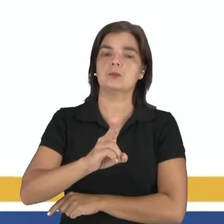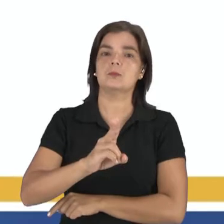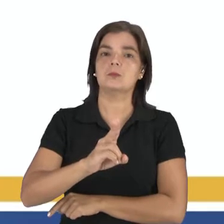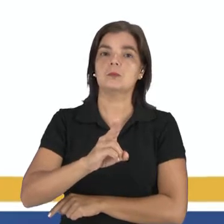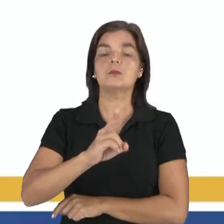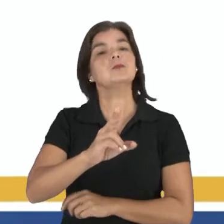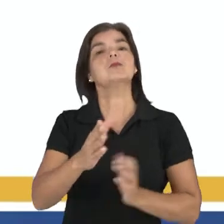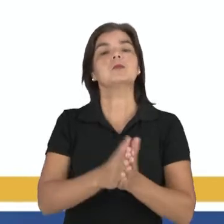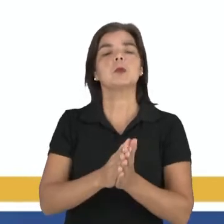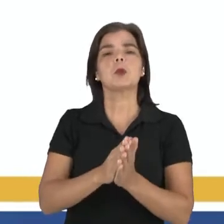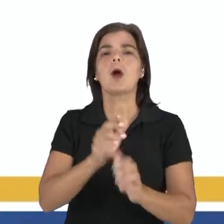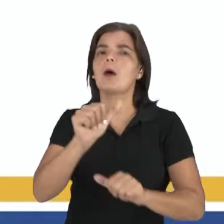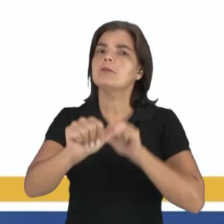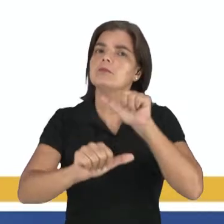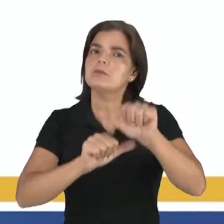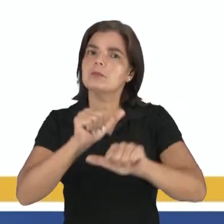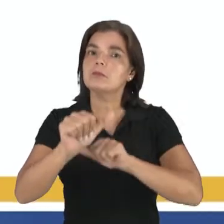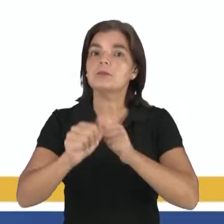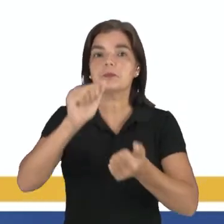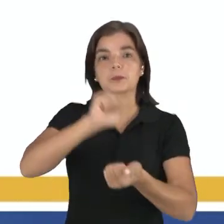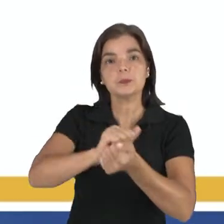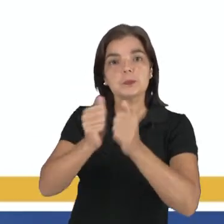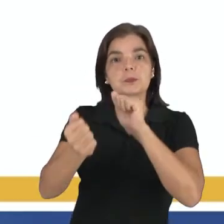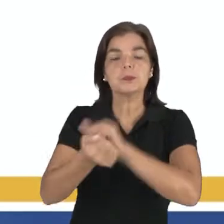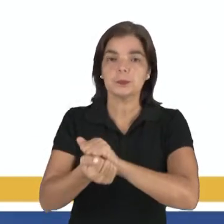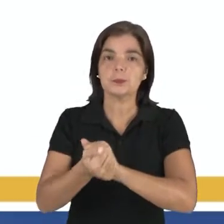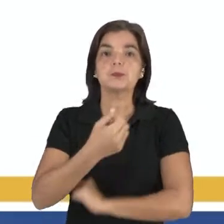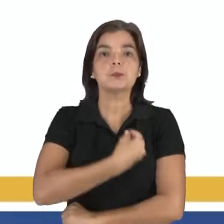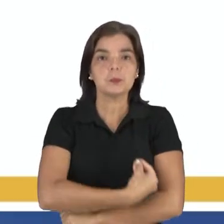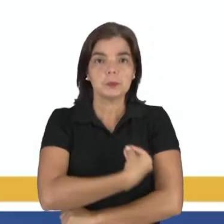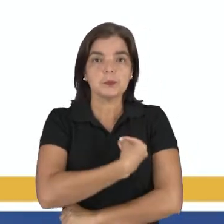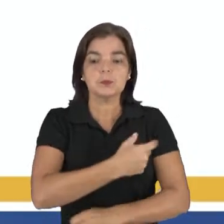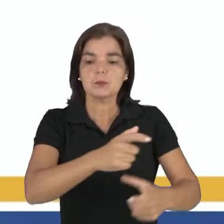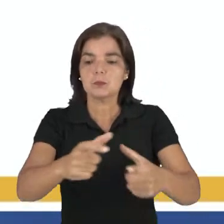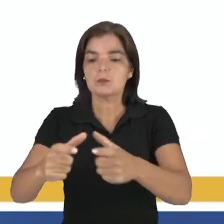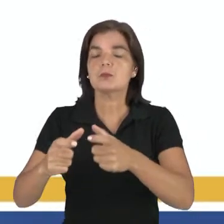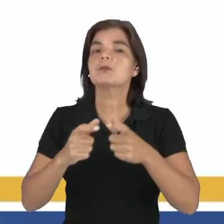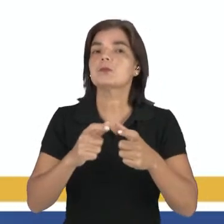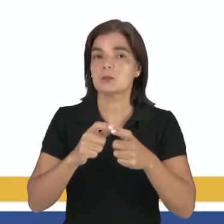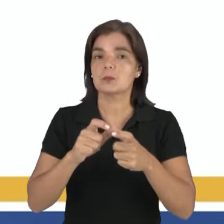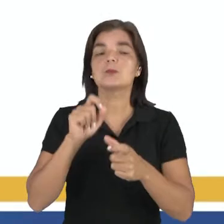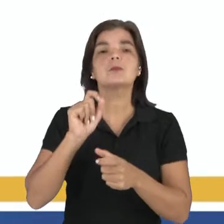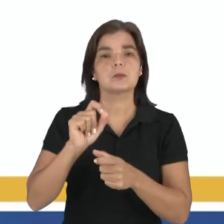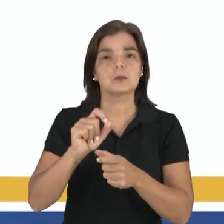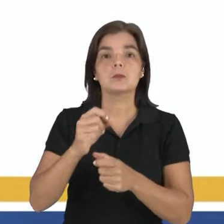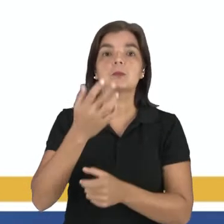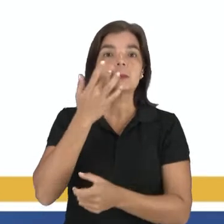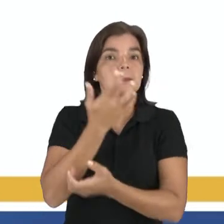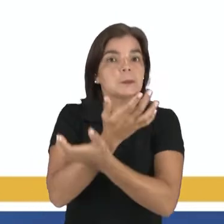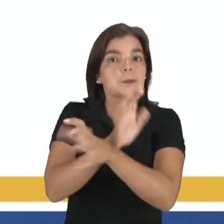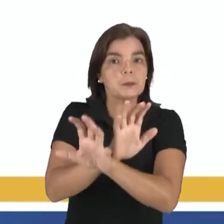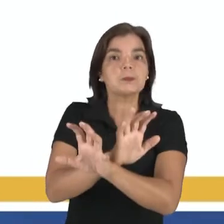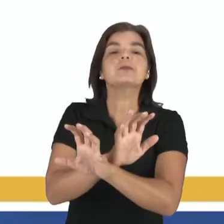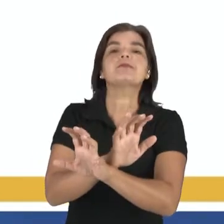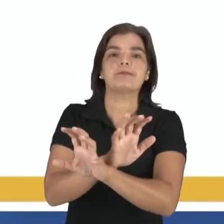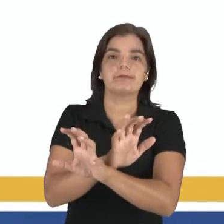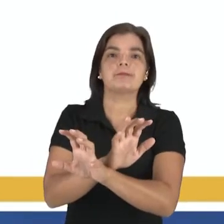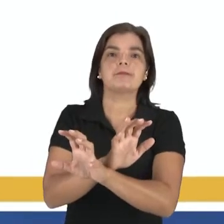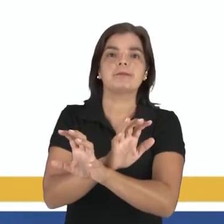à imutabilidade das espécies e à adaptação dos seres aos seus ambientes foram os fósseis.